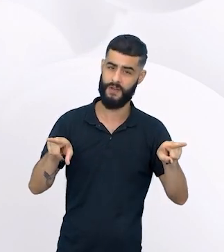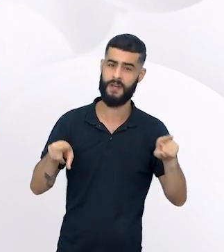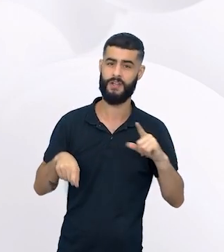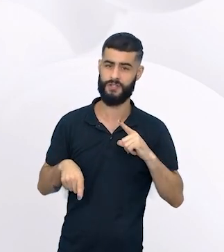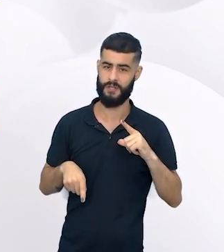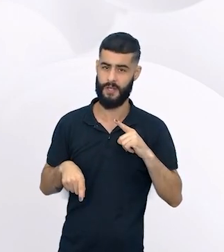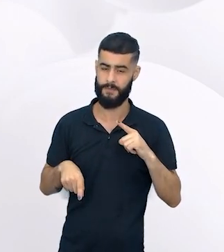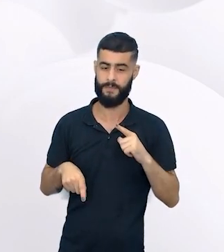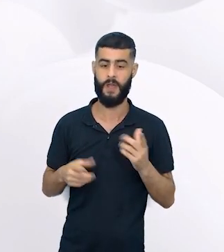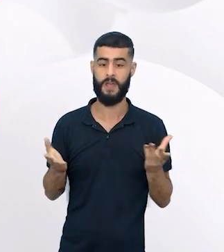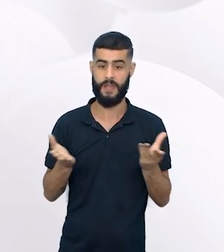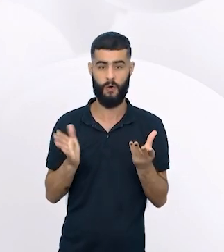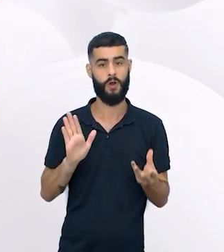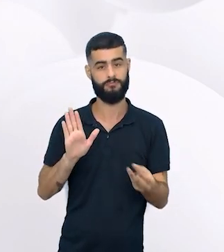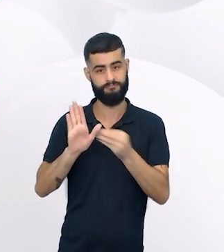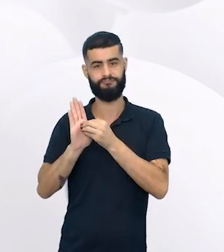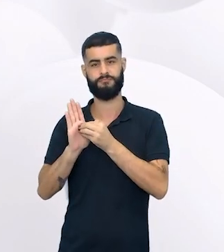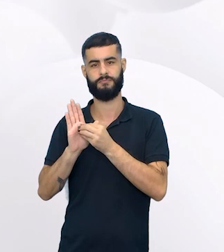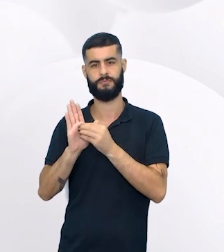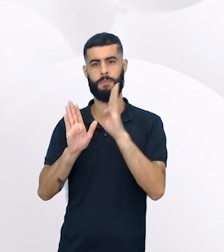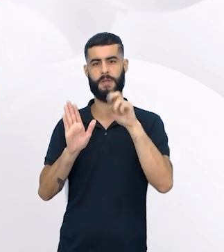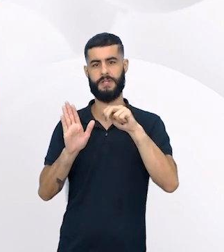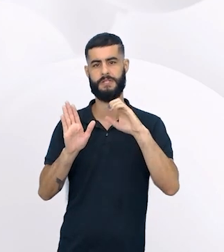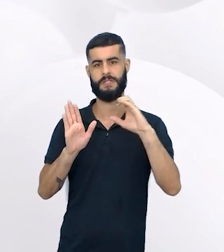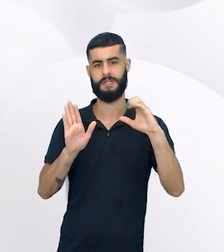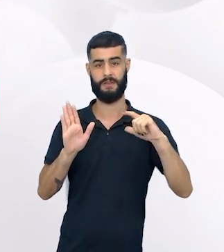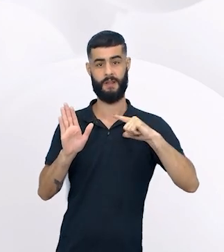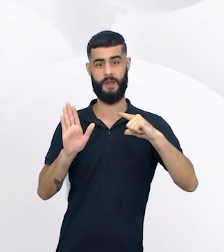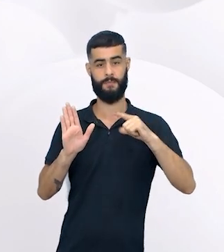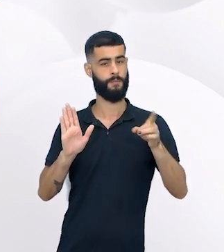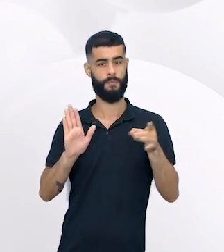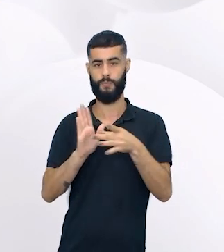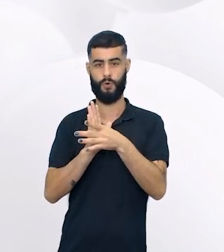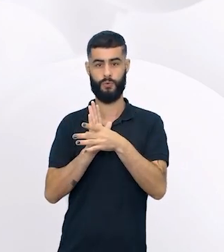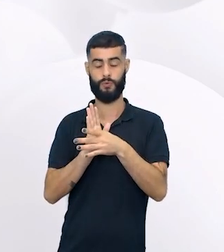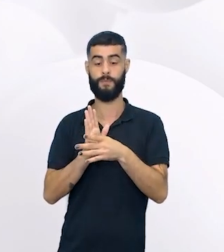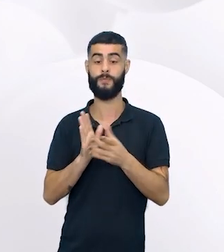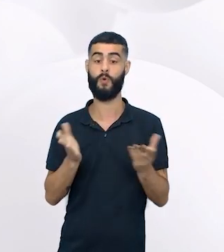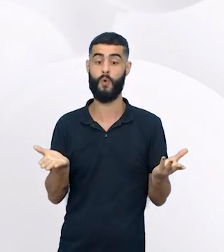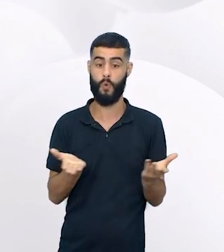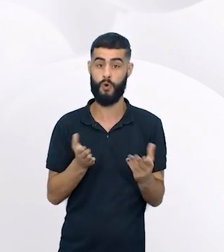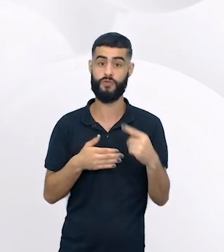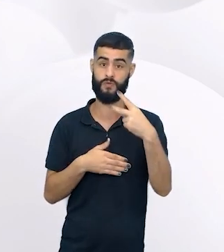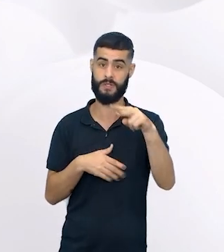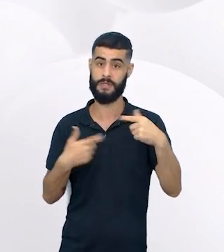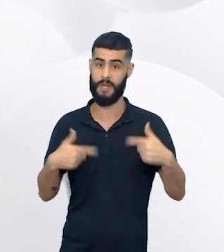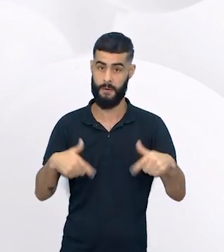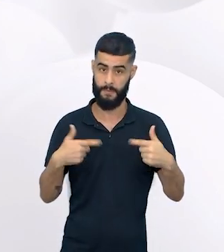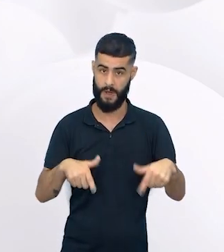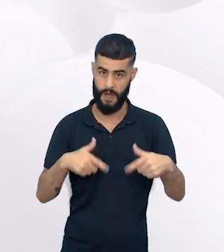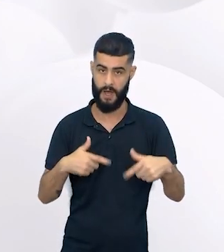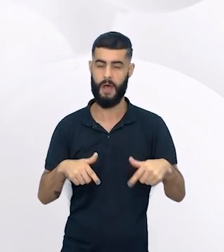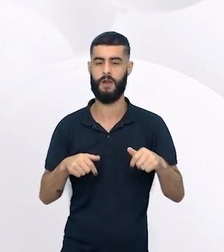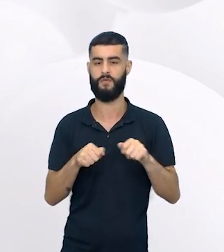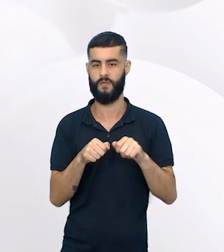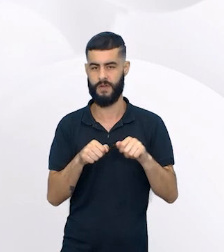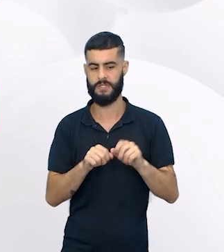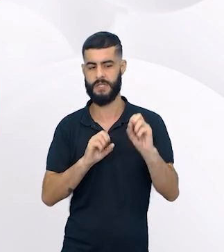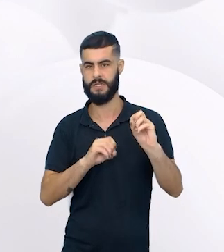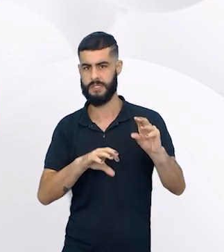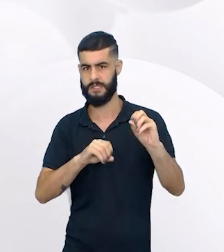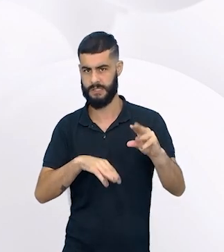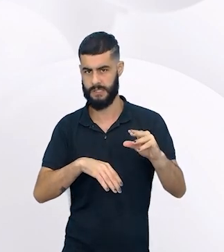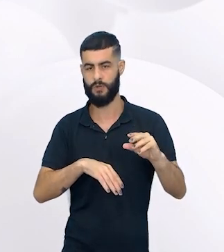está inserido no currículo. Então, automaticamente, em muitas das suas ações pedagógicas, é provável que você já